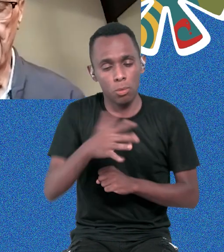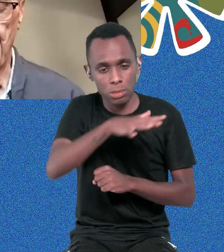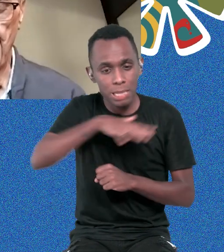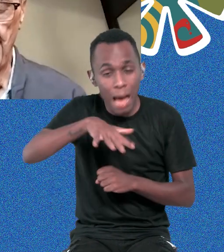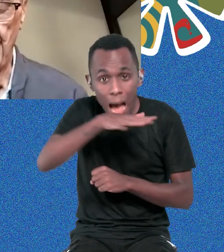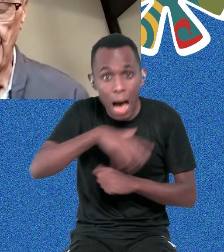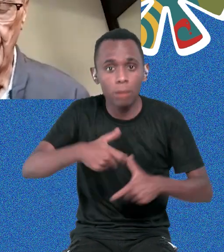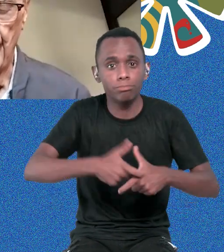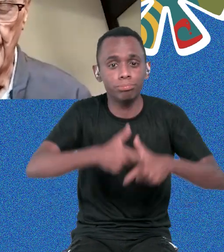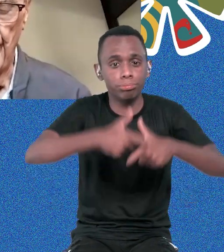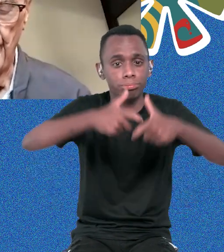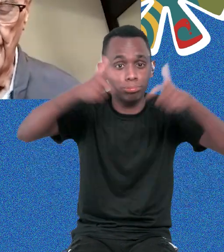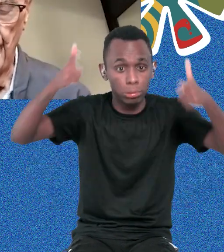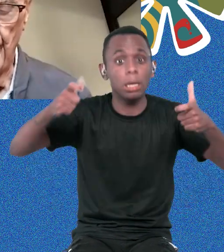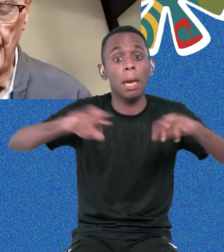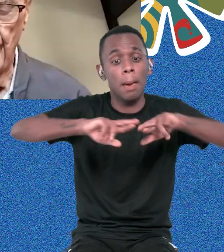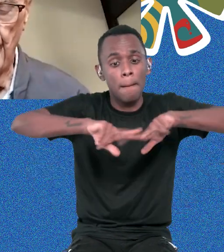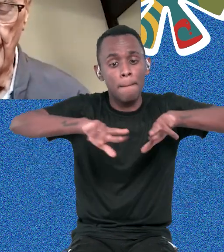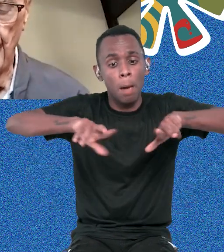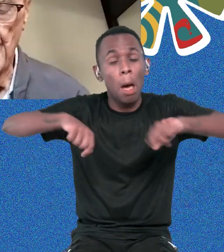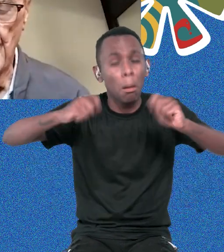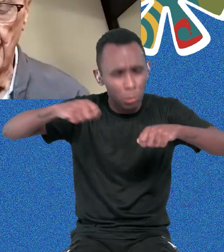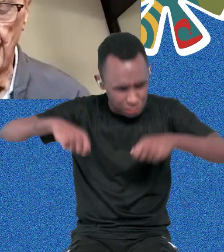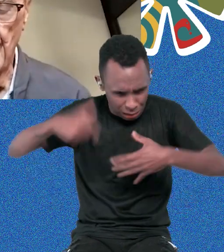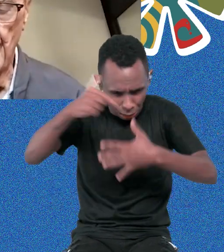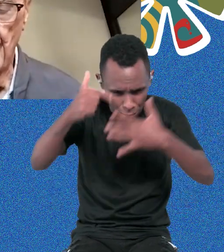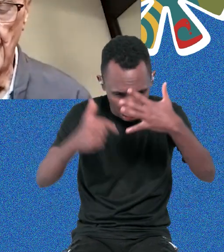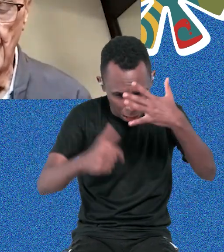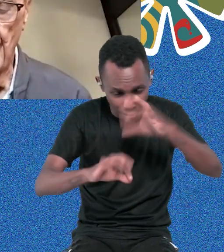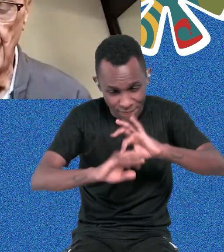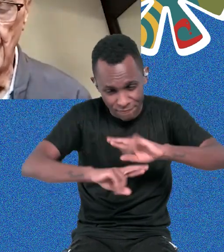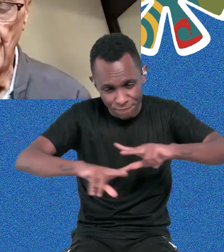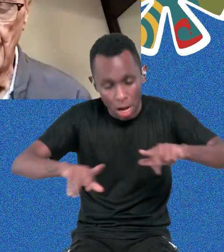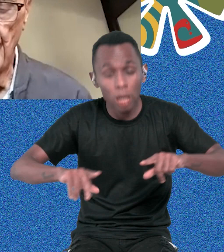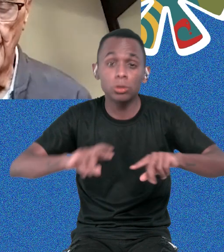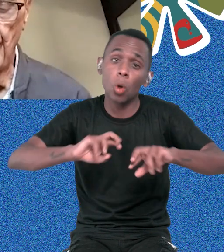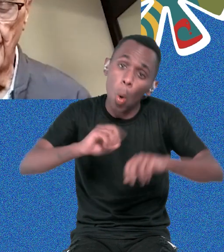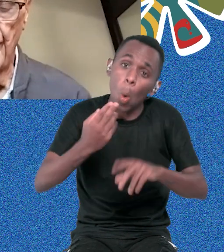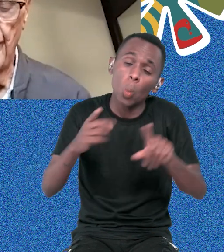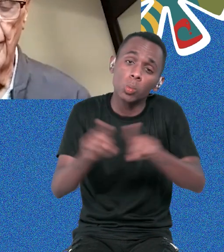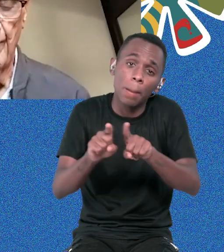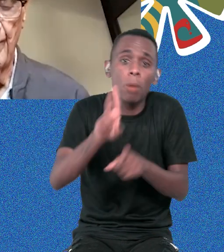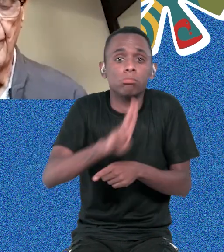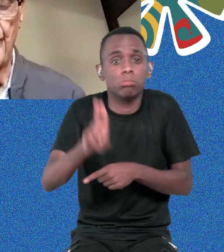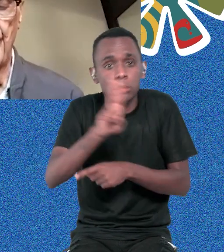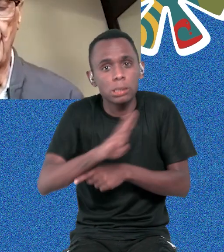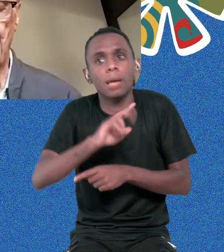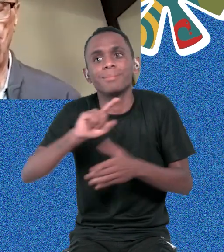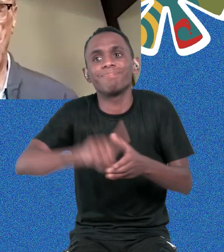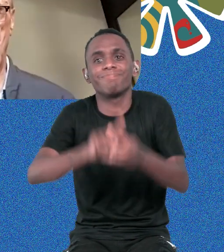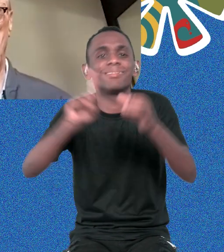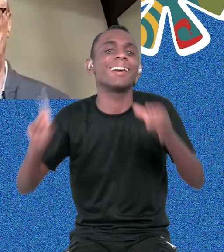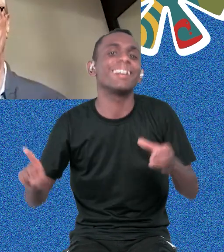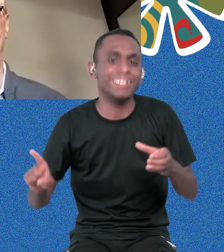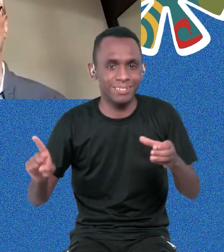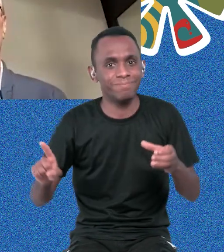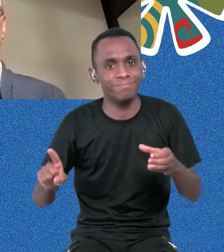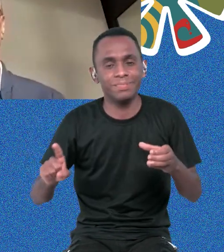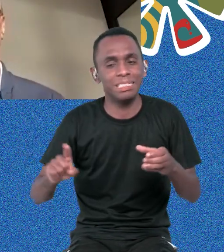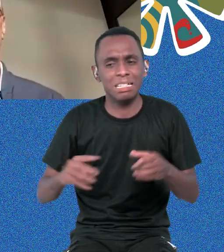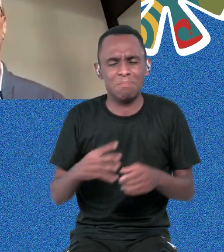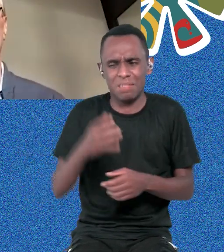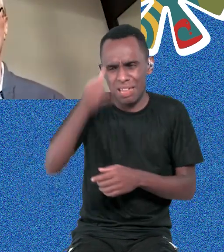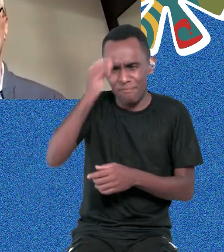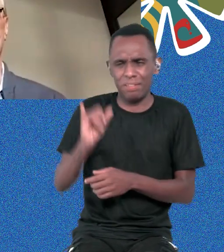de ampliar e reconhecer essa diversidade e pluralidade, seja no sentido de ser usada para segregar